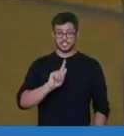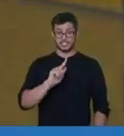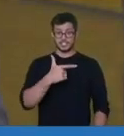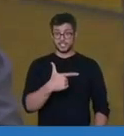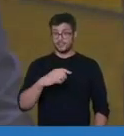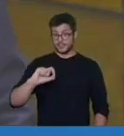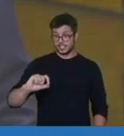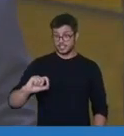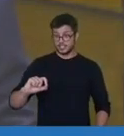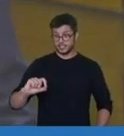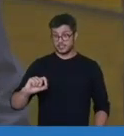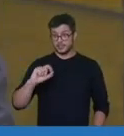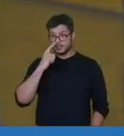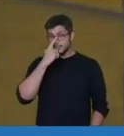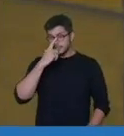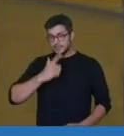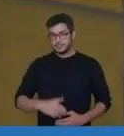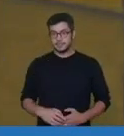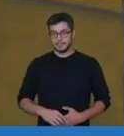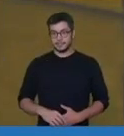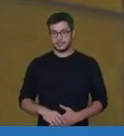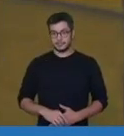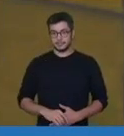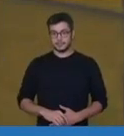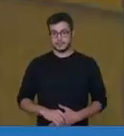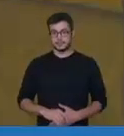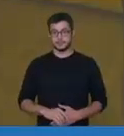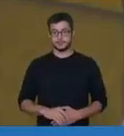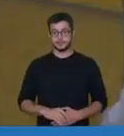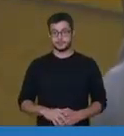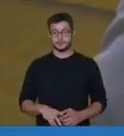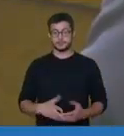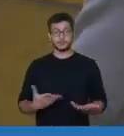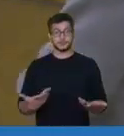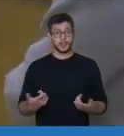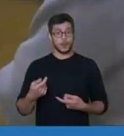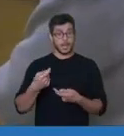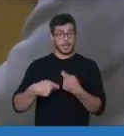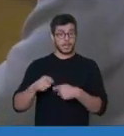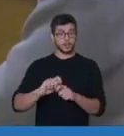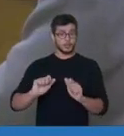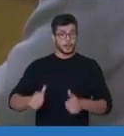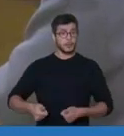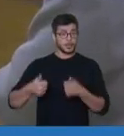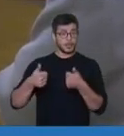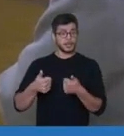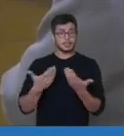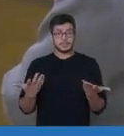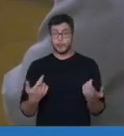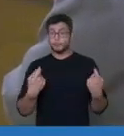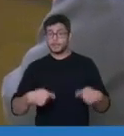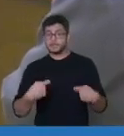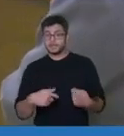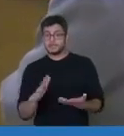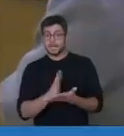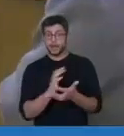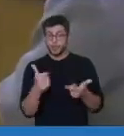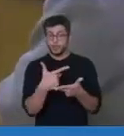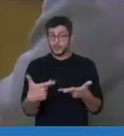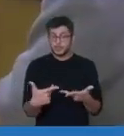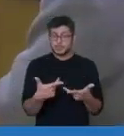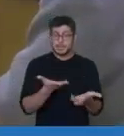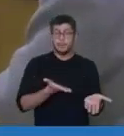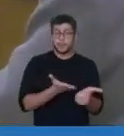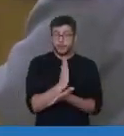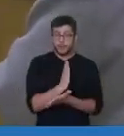no Brasil em função disso, e tem a economia melhorando e programas que precisam ser aprovados. Então, fazer obstrução